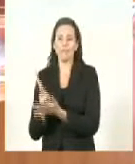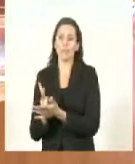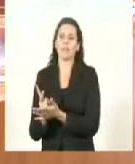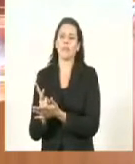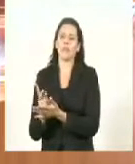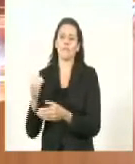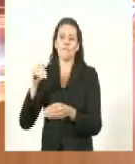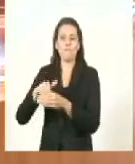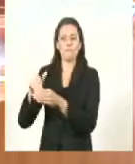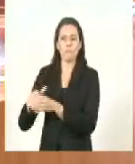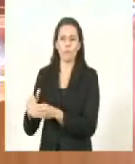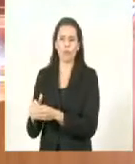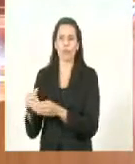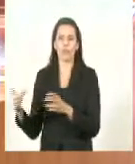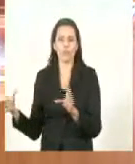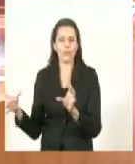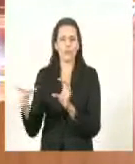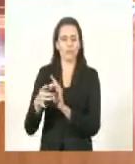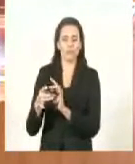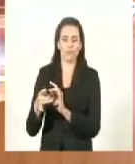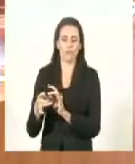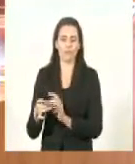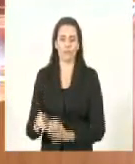às vezes, o calor da disputa